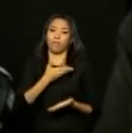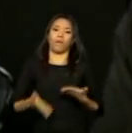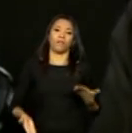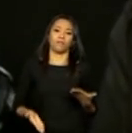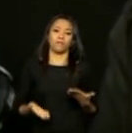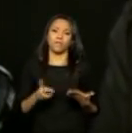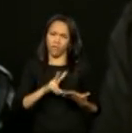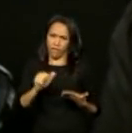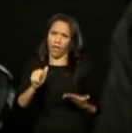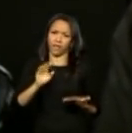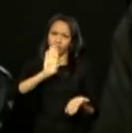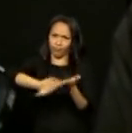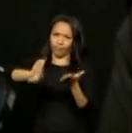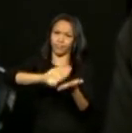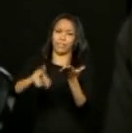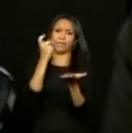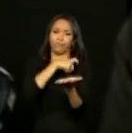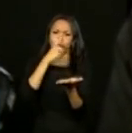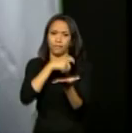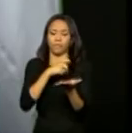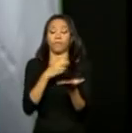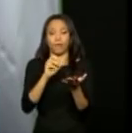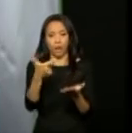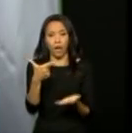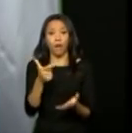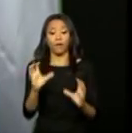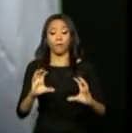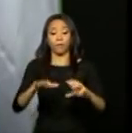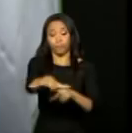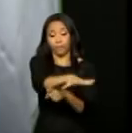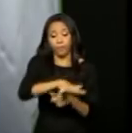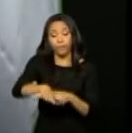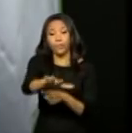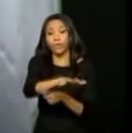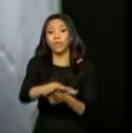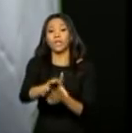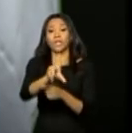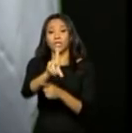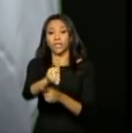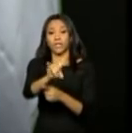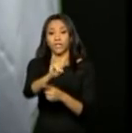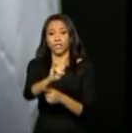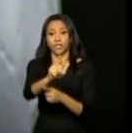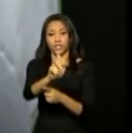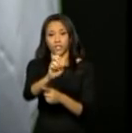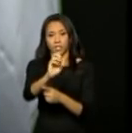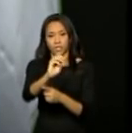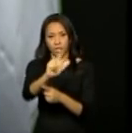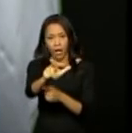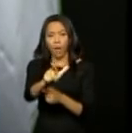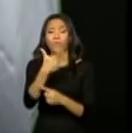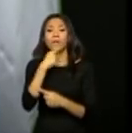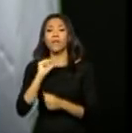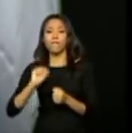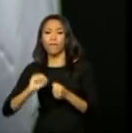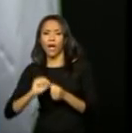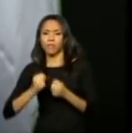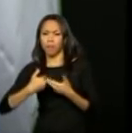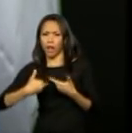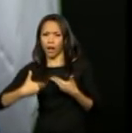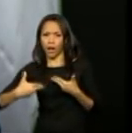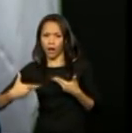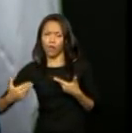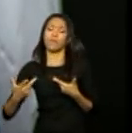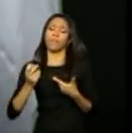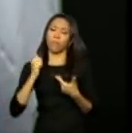O ambiente digital pode, sim, ser regulado de forma que os criadores tenham novas formas de remuneração pelo